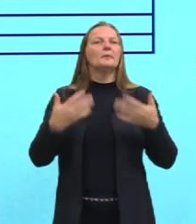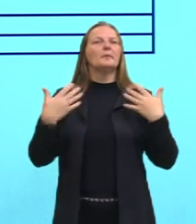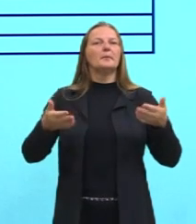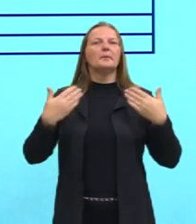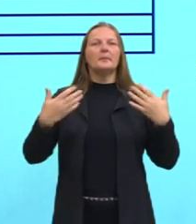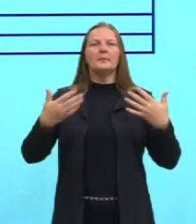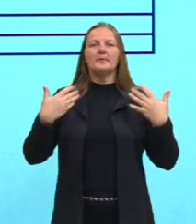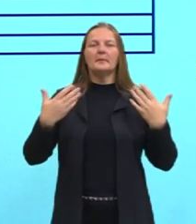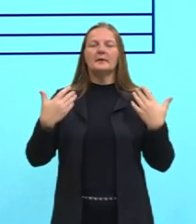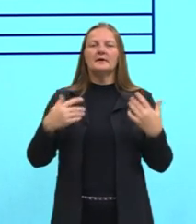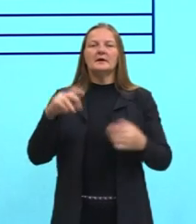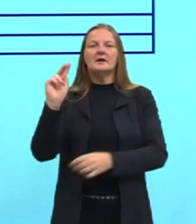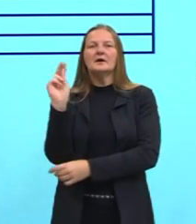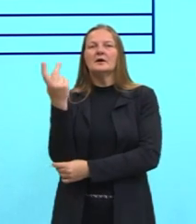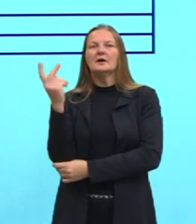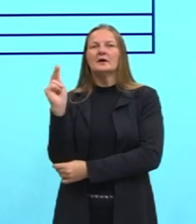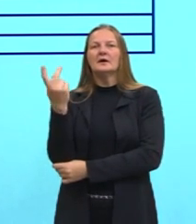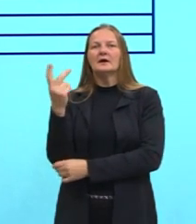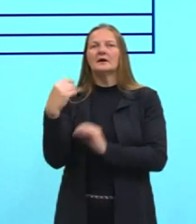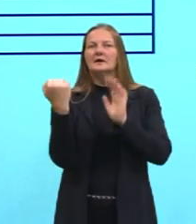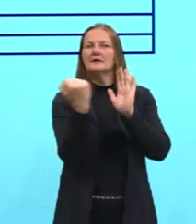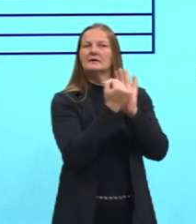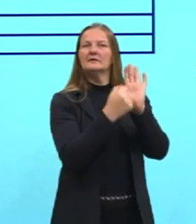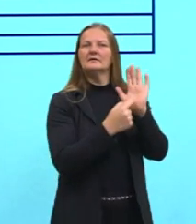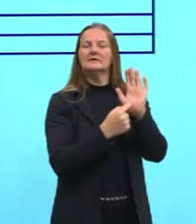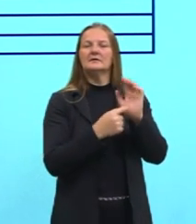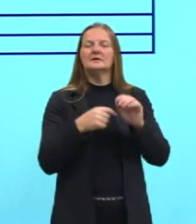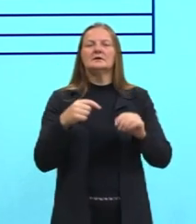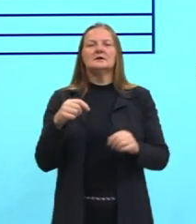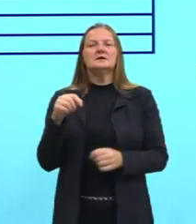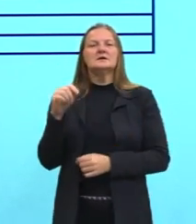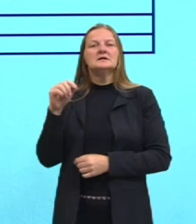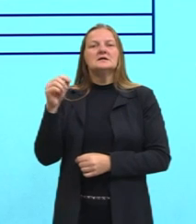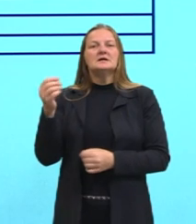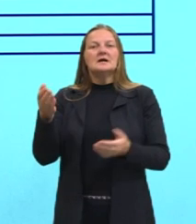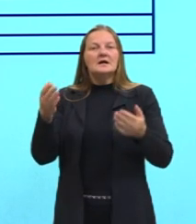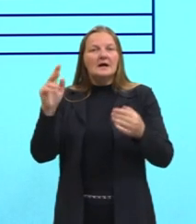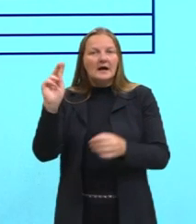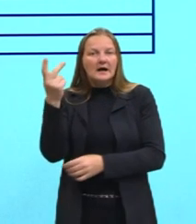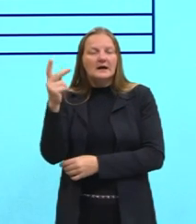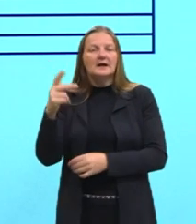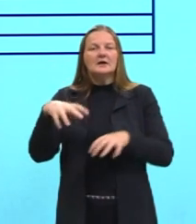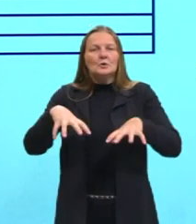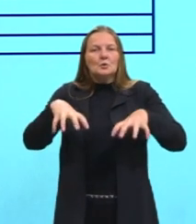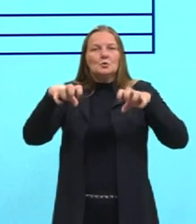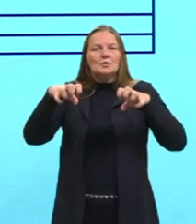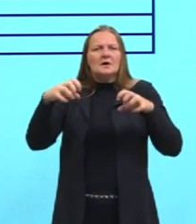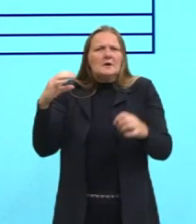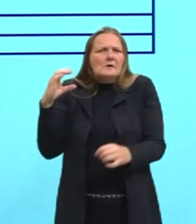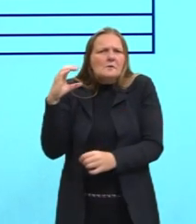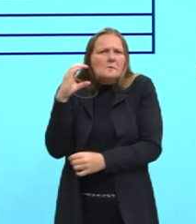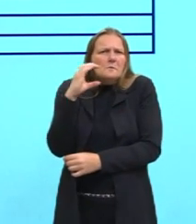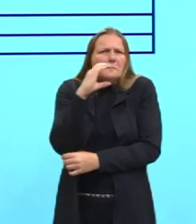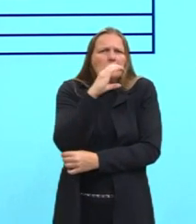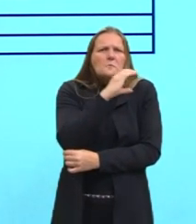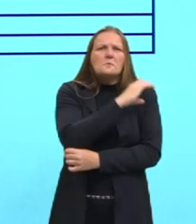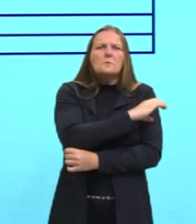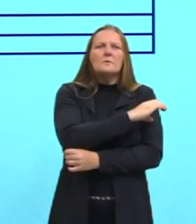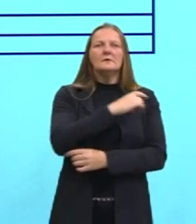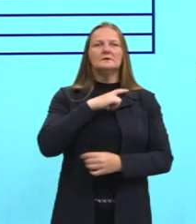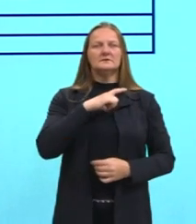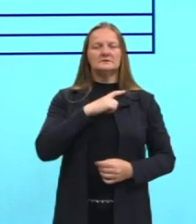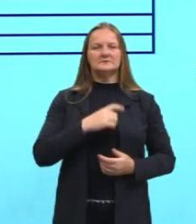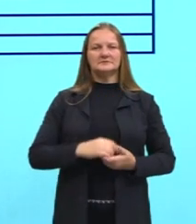certo e o h Vamos ver que pagar seco e quente Então quê que a gente tem um local Super Quente